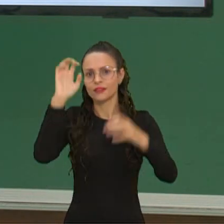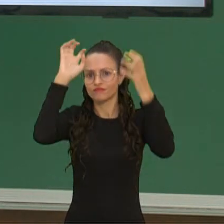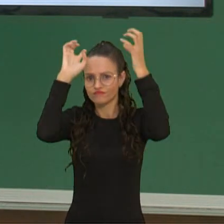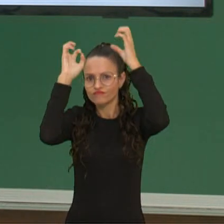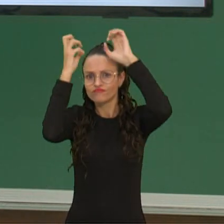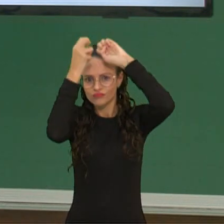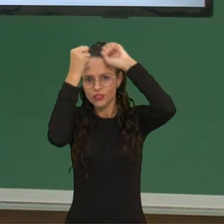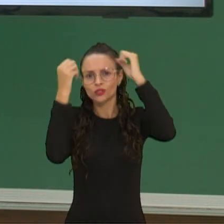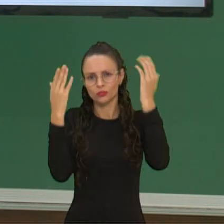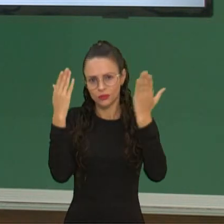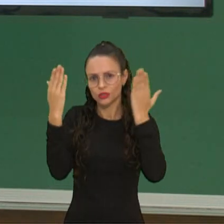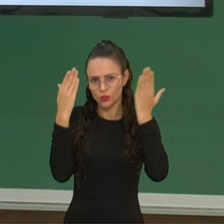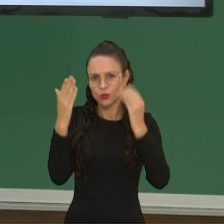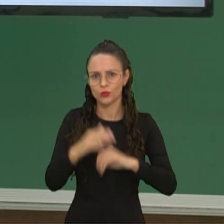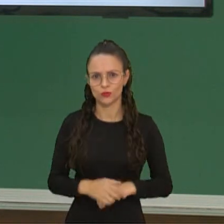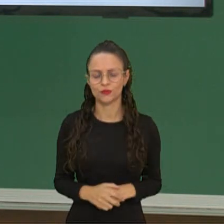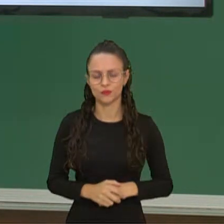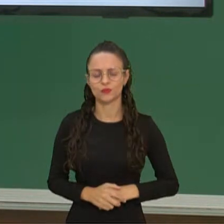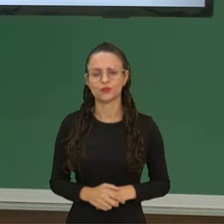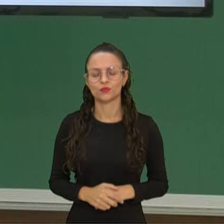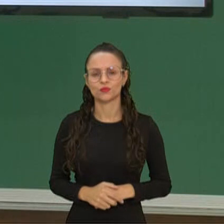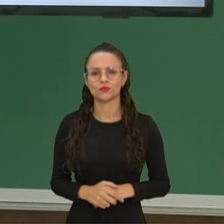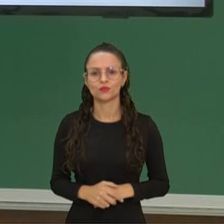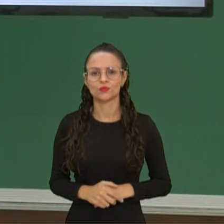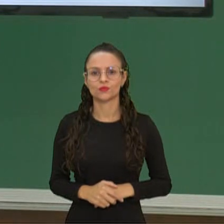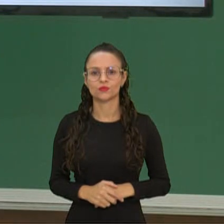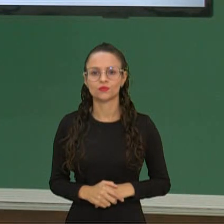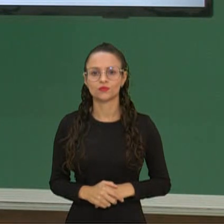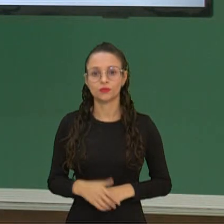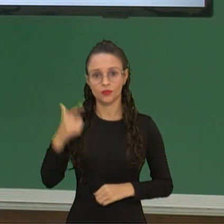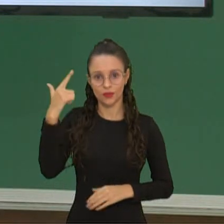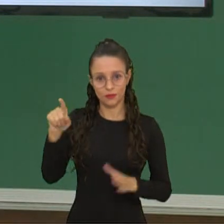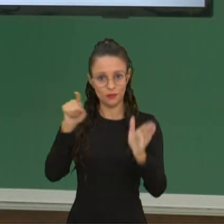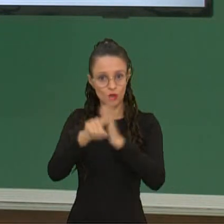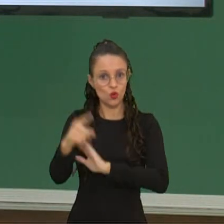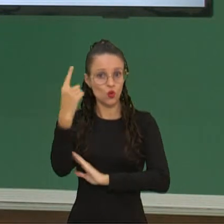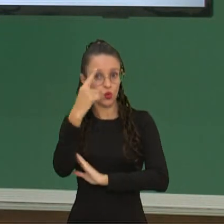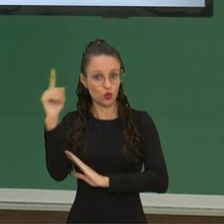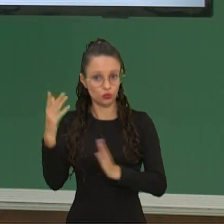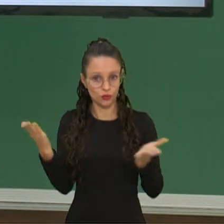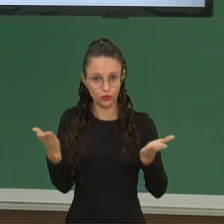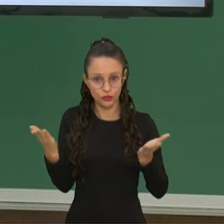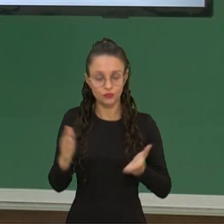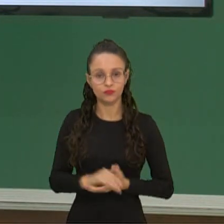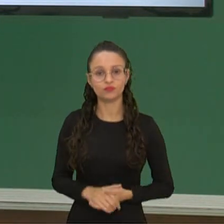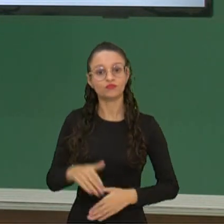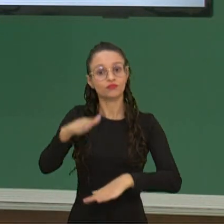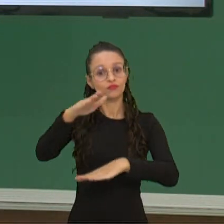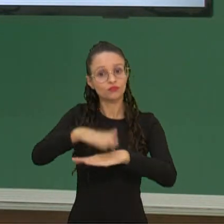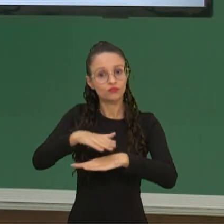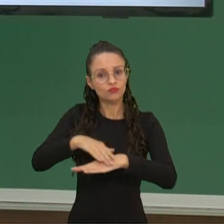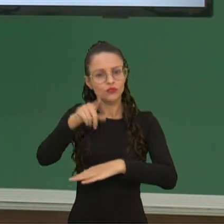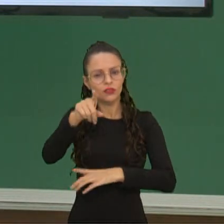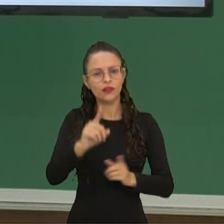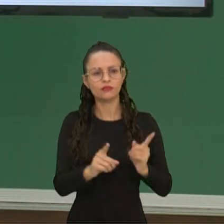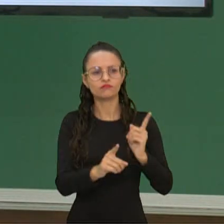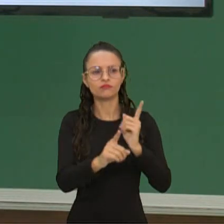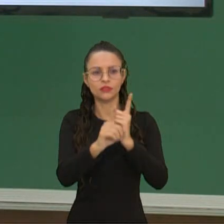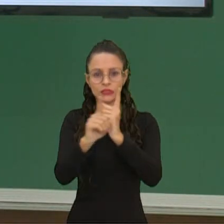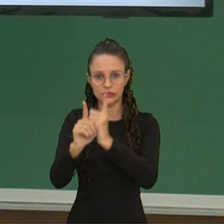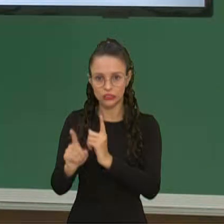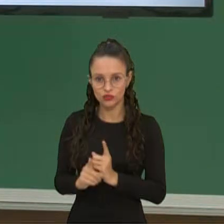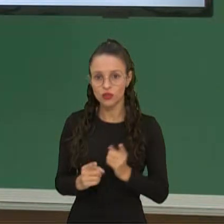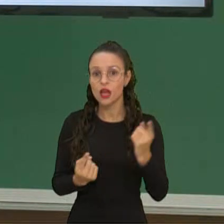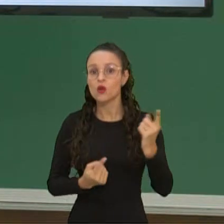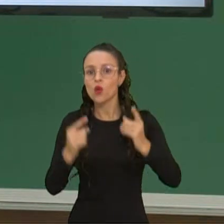transtorno psicológico certo é mais uma questão a última de hoje aqui você vai identificar